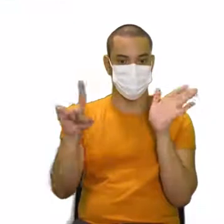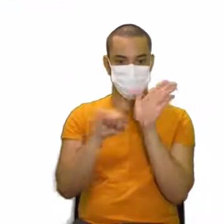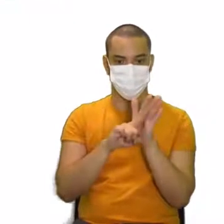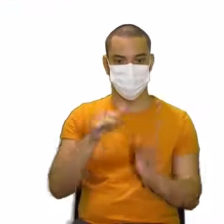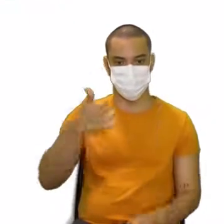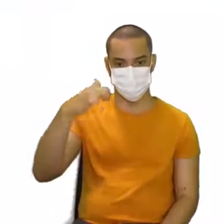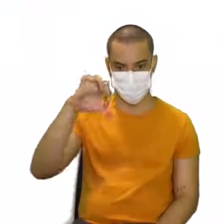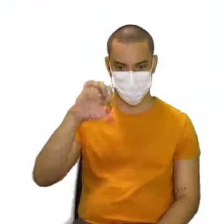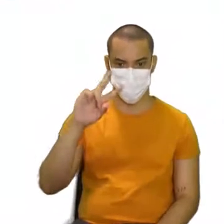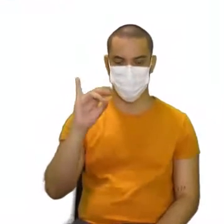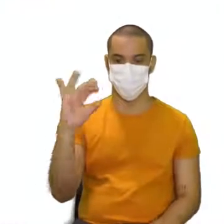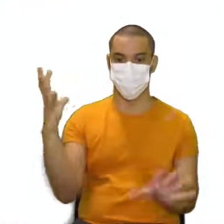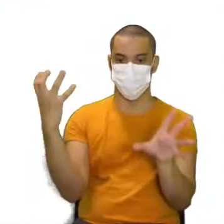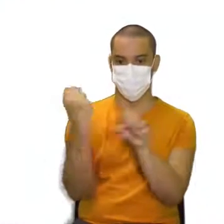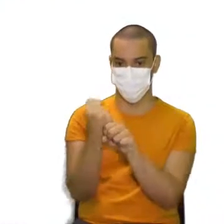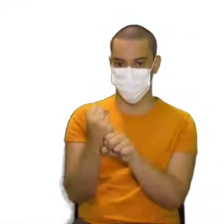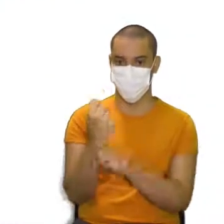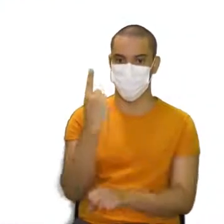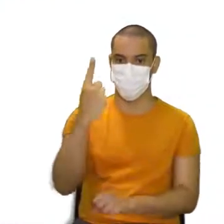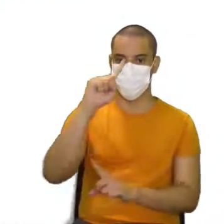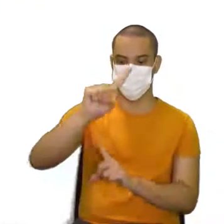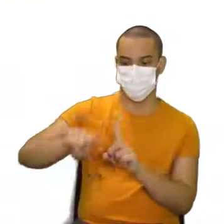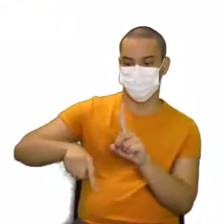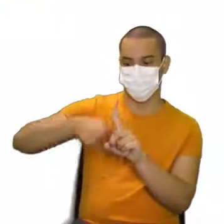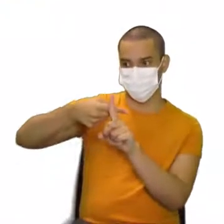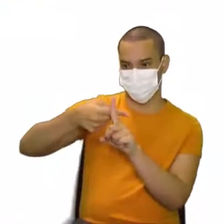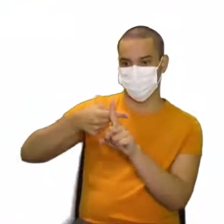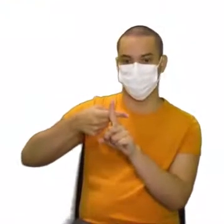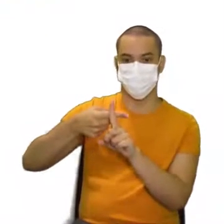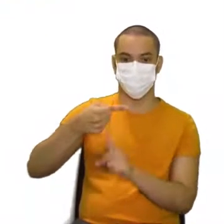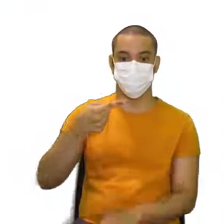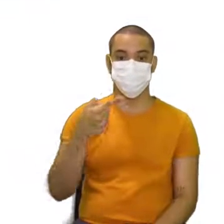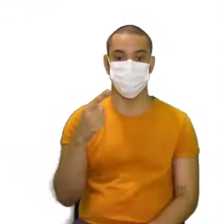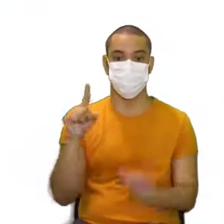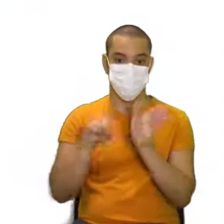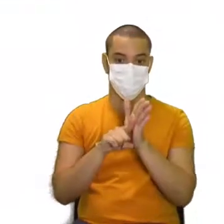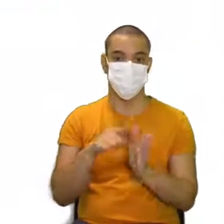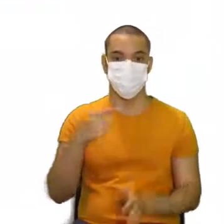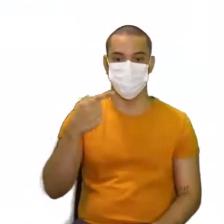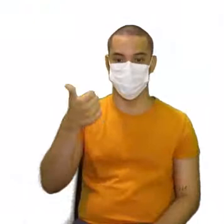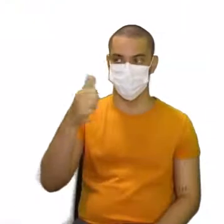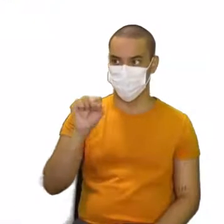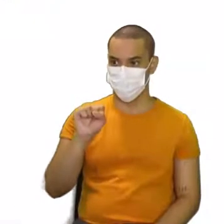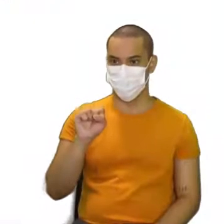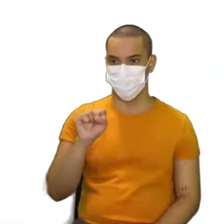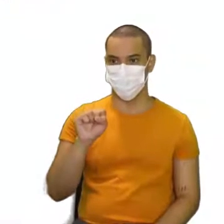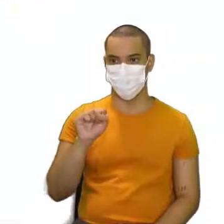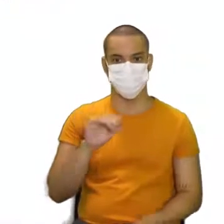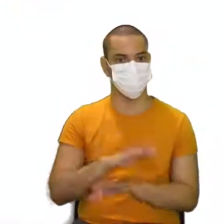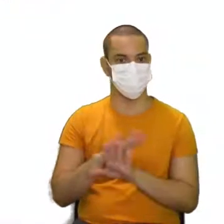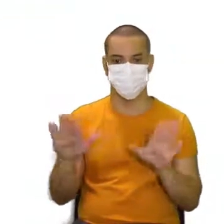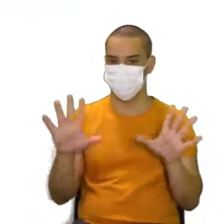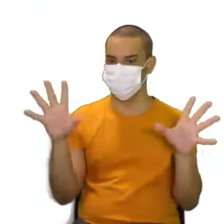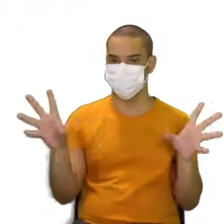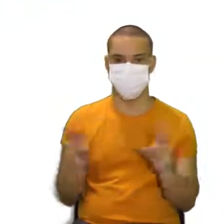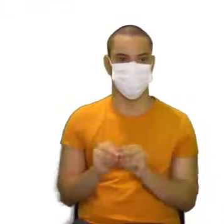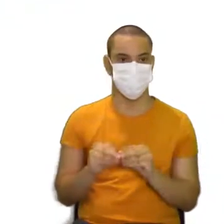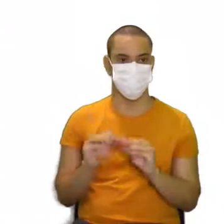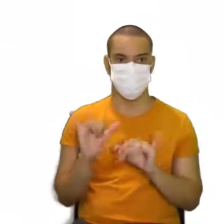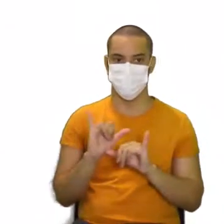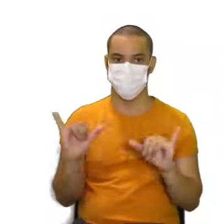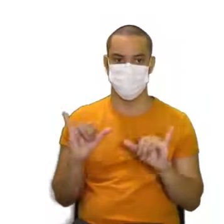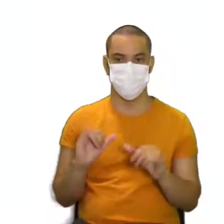- 19 eu vou somar um quando eu multiplico por 10 aí fica menos de 18 direto aí bem